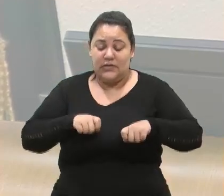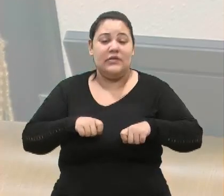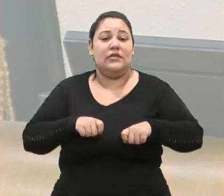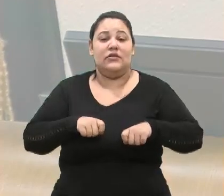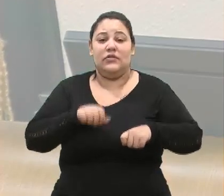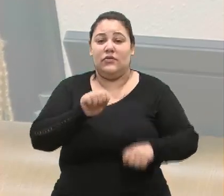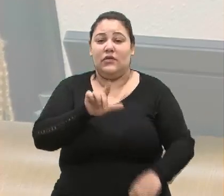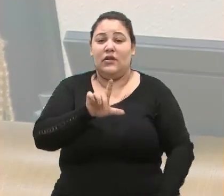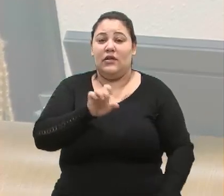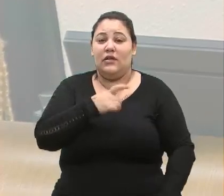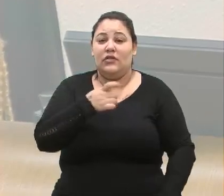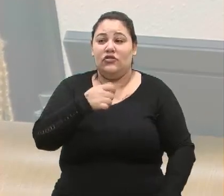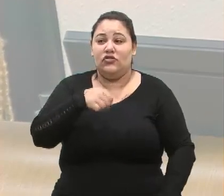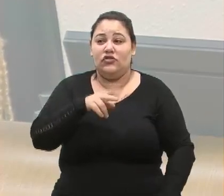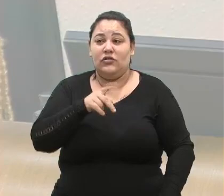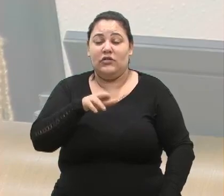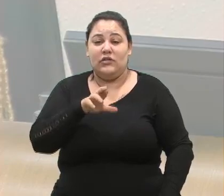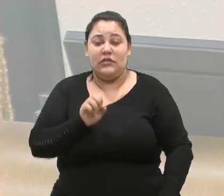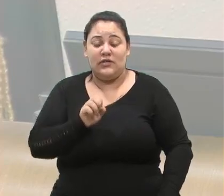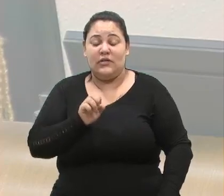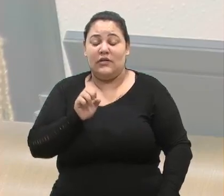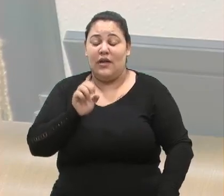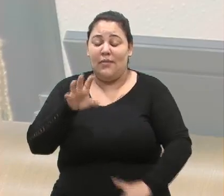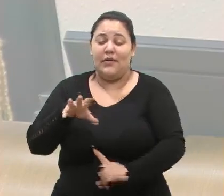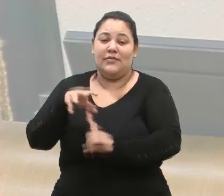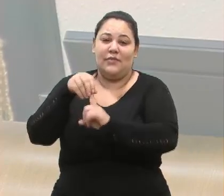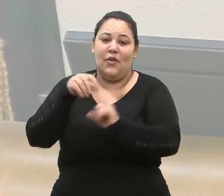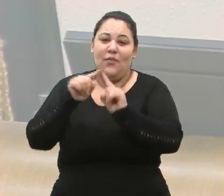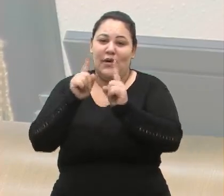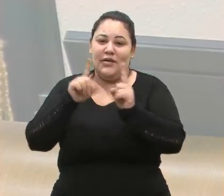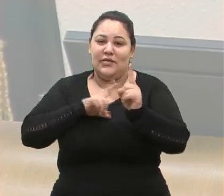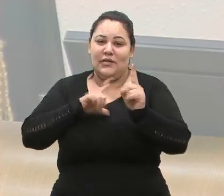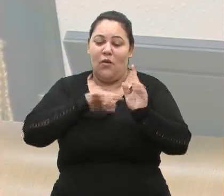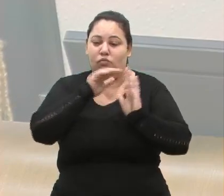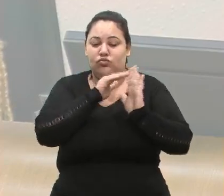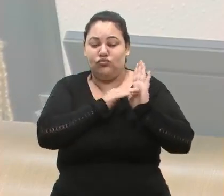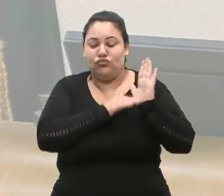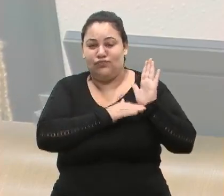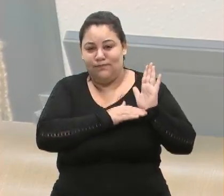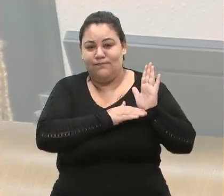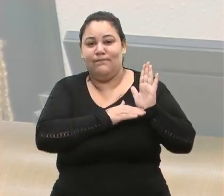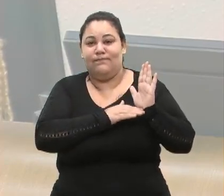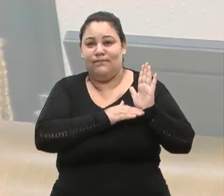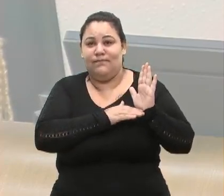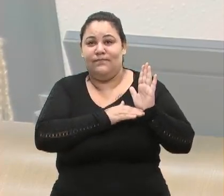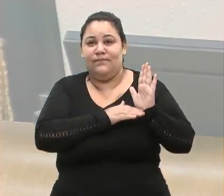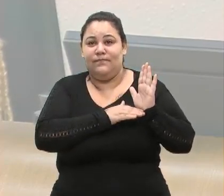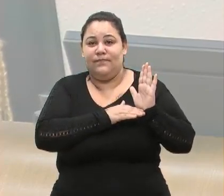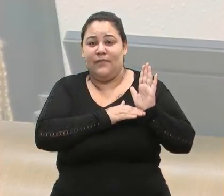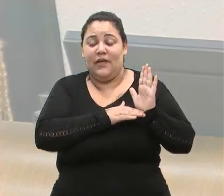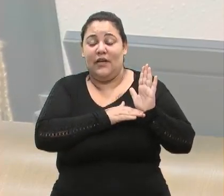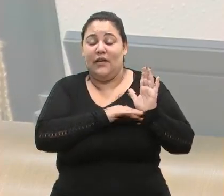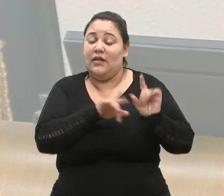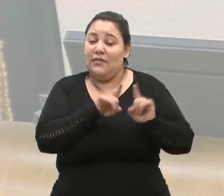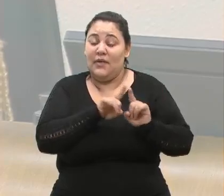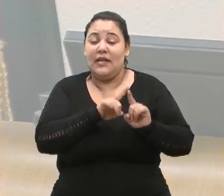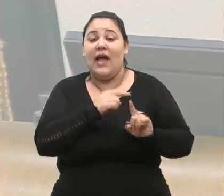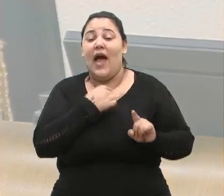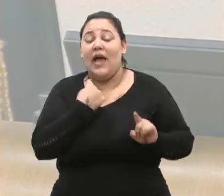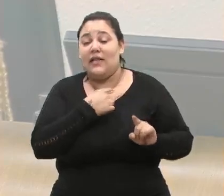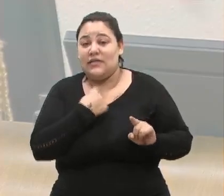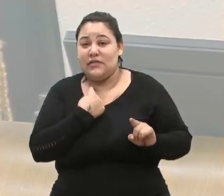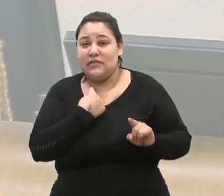está acima de tudo. Só que ela segue um rito de IGA e DPM que acaba sendo atrasado, aonde